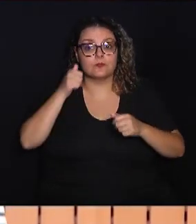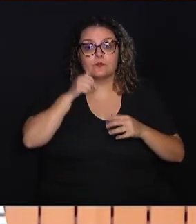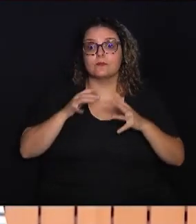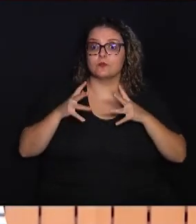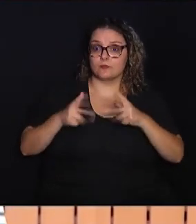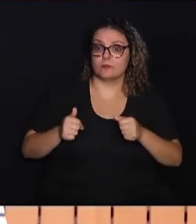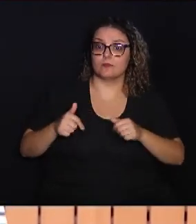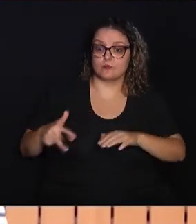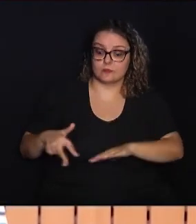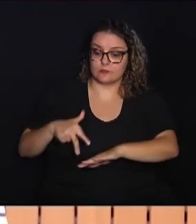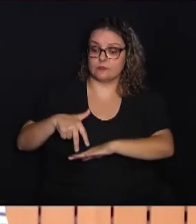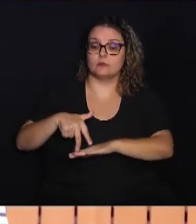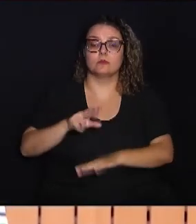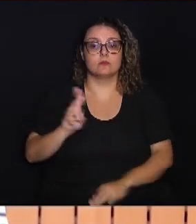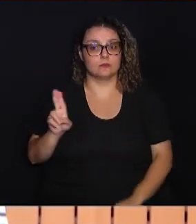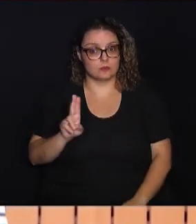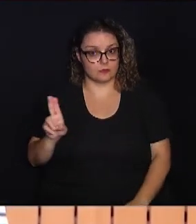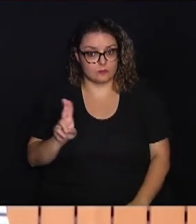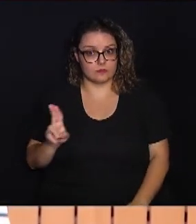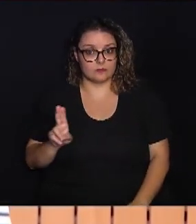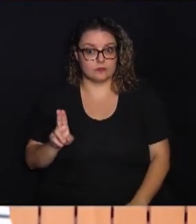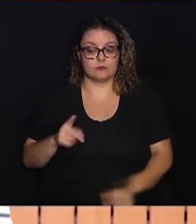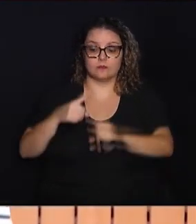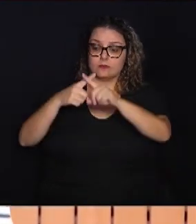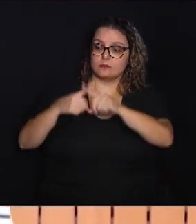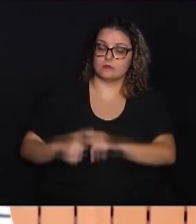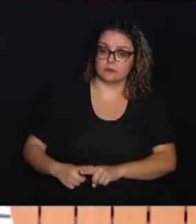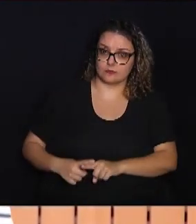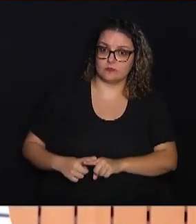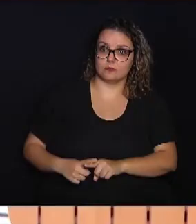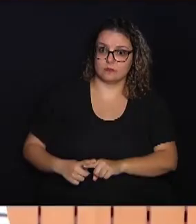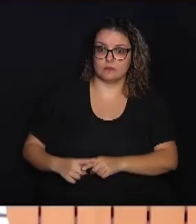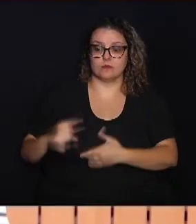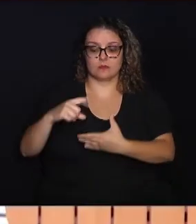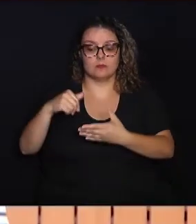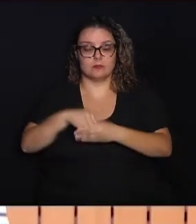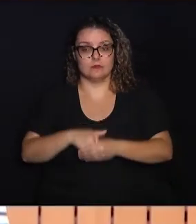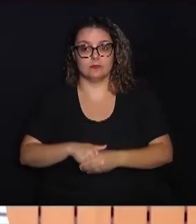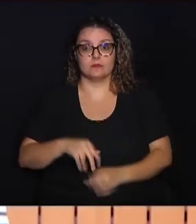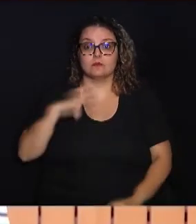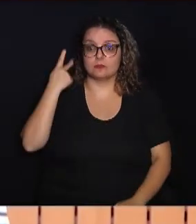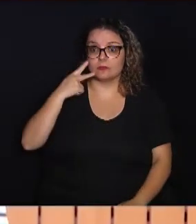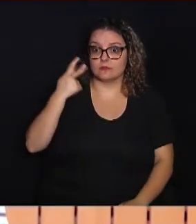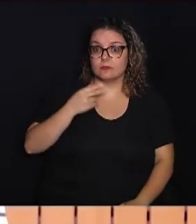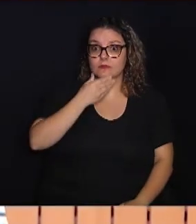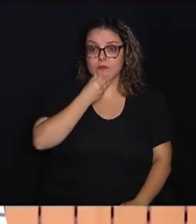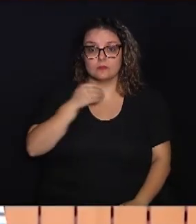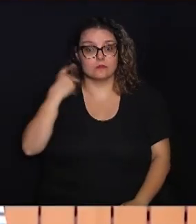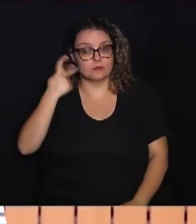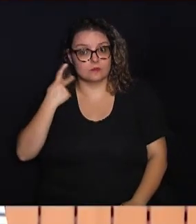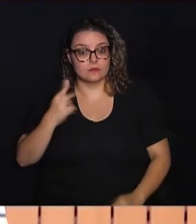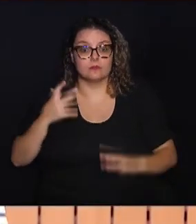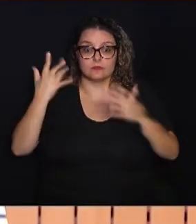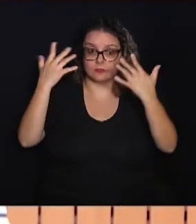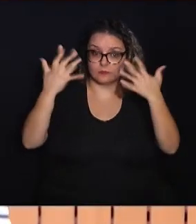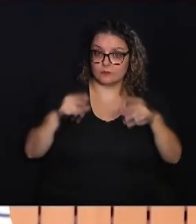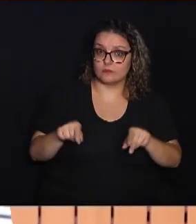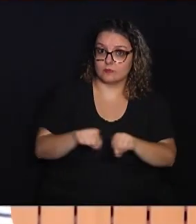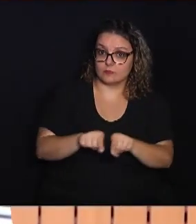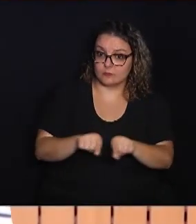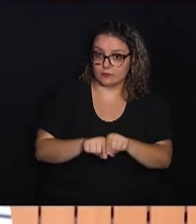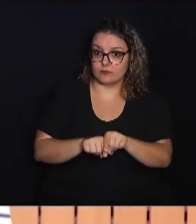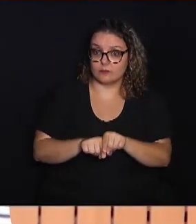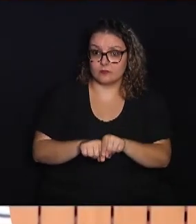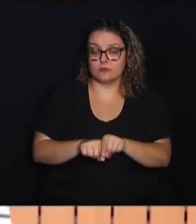que disponibilizaram o seu nome para disputar a eleição de vereadores e vereadoras e parabenizo também